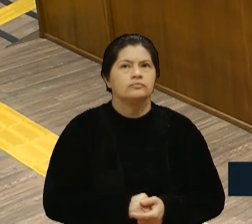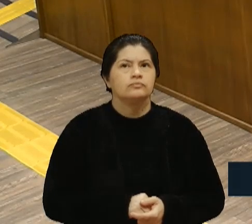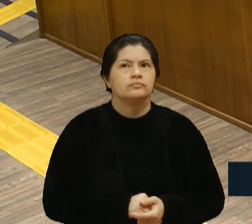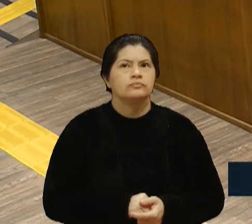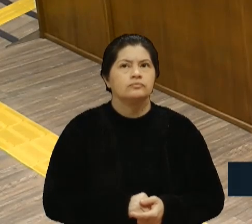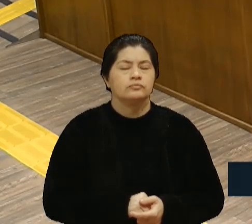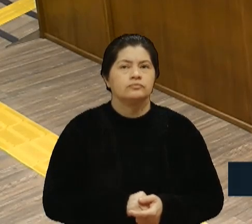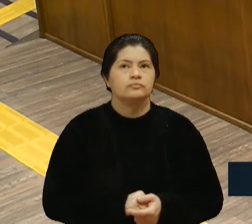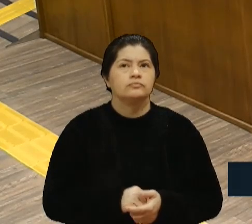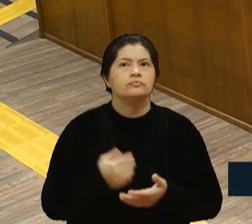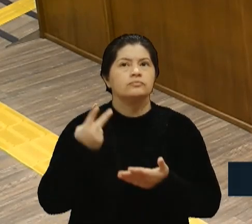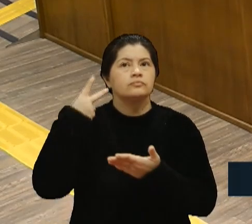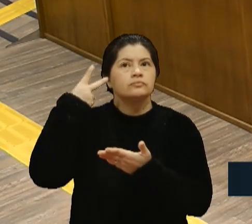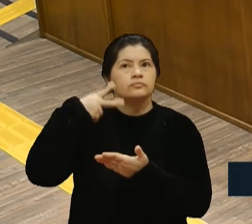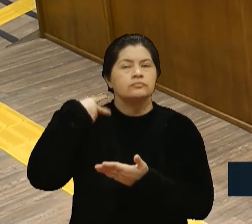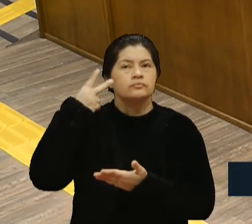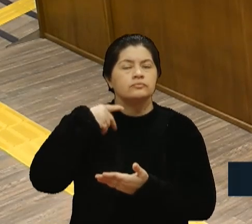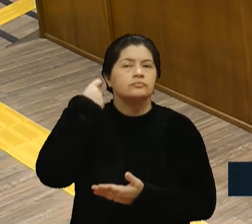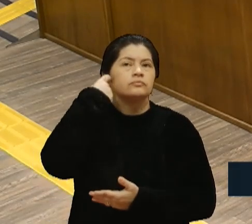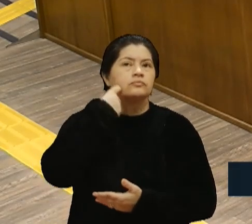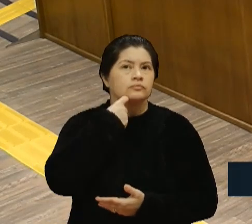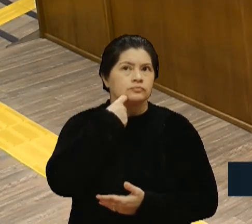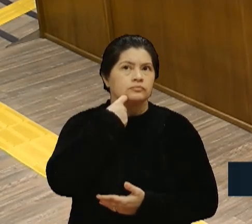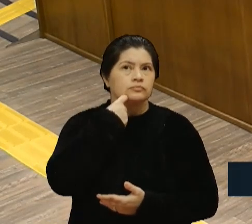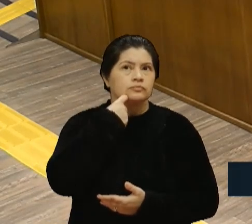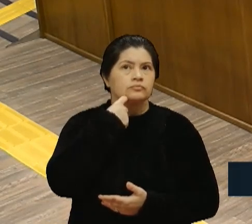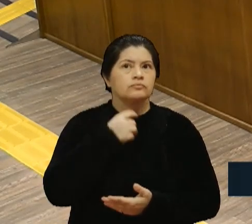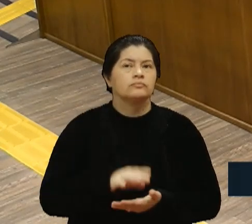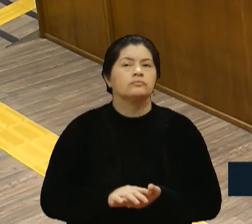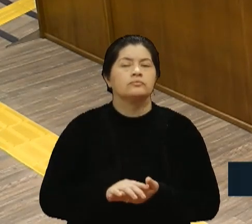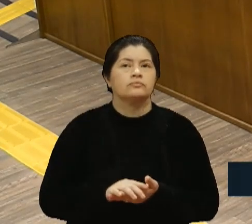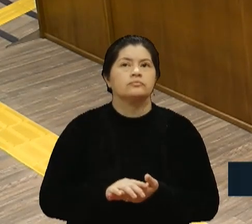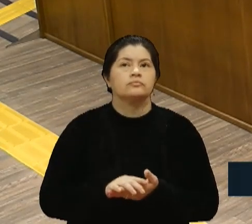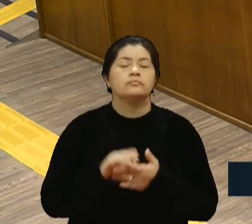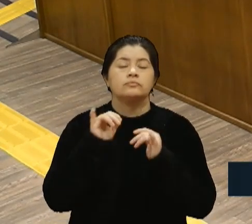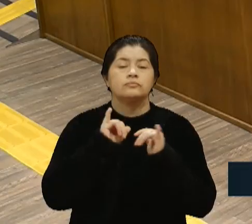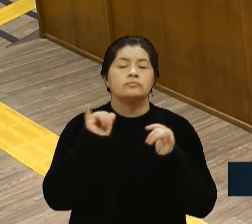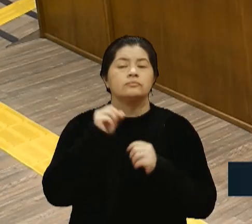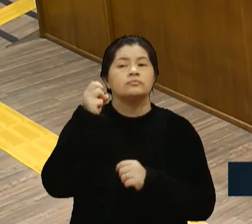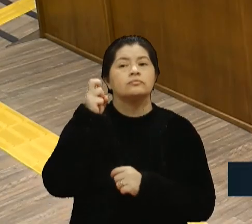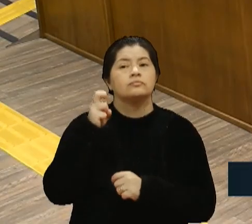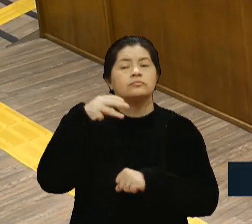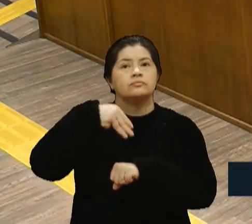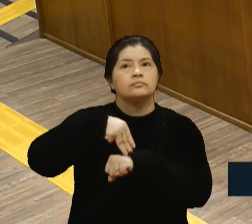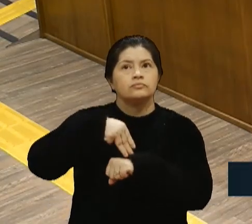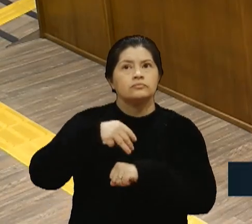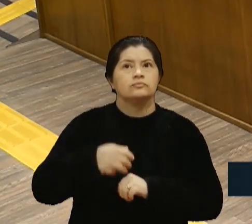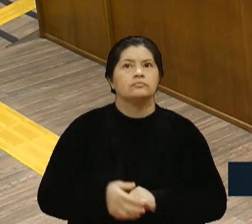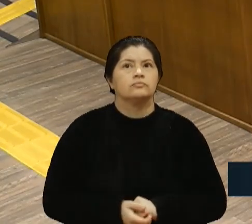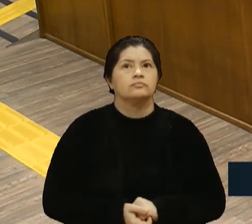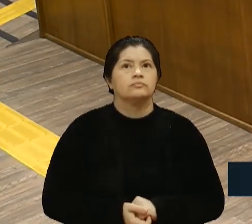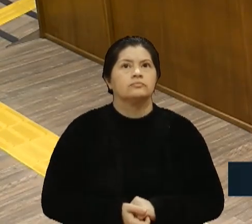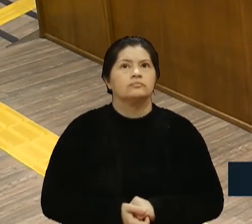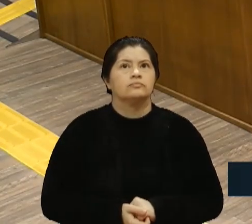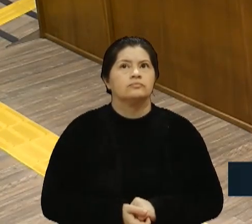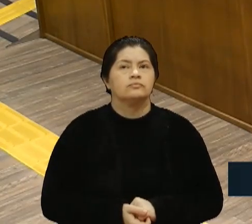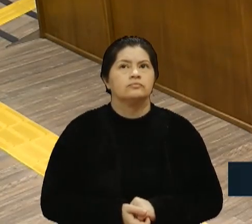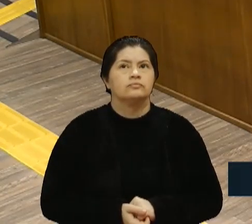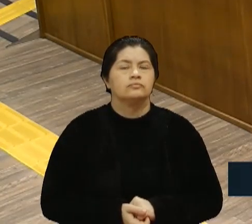Com a palavra, vereador Caleb Garbim, para manifestação pelo tempo de 5 minutos.